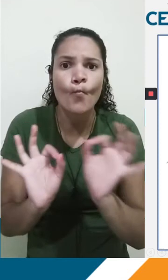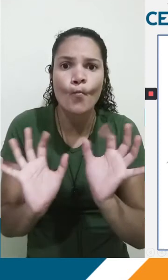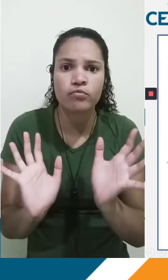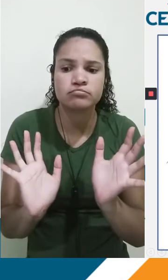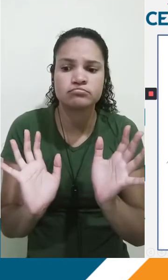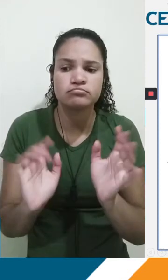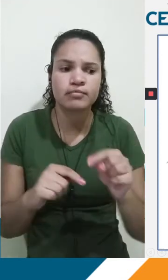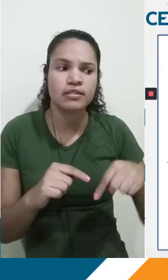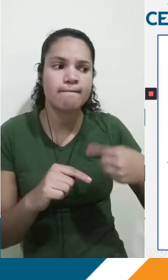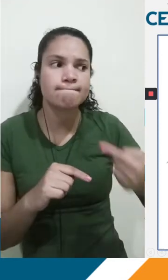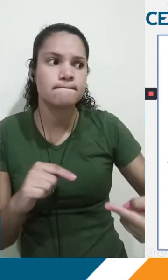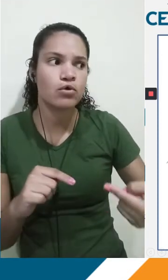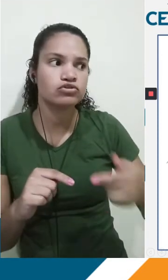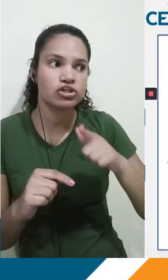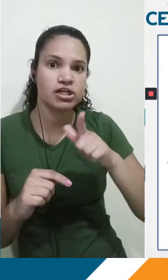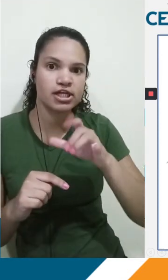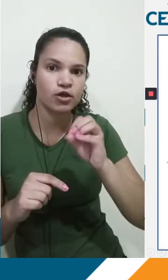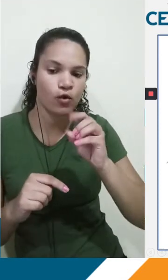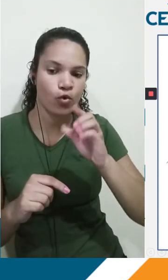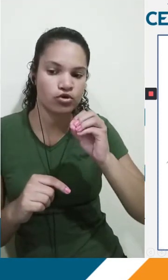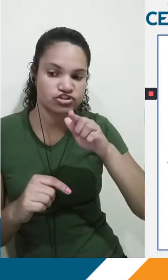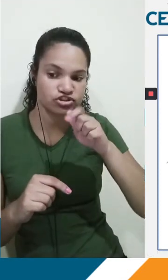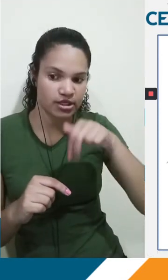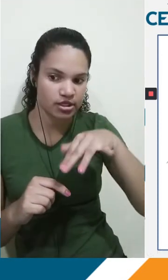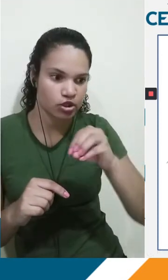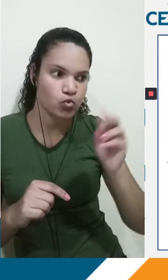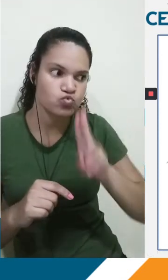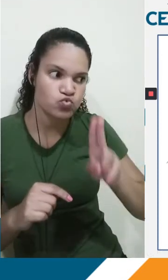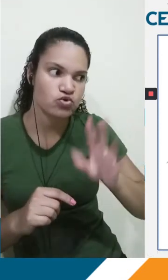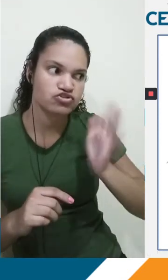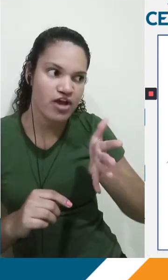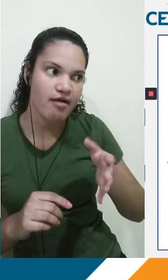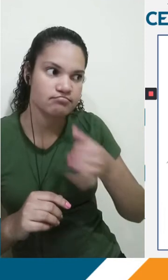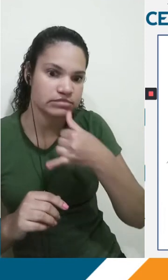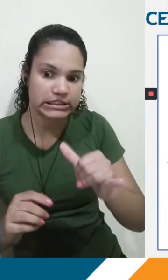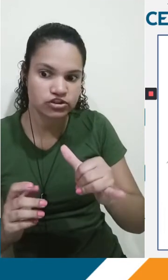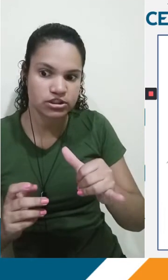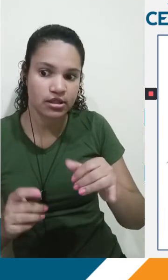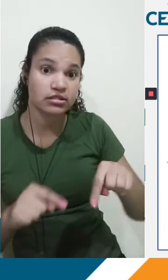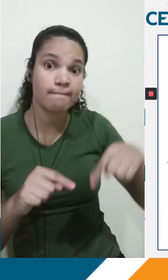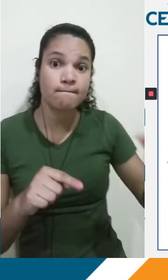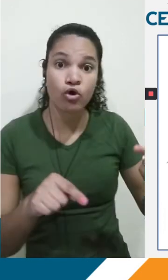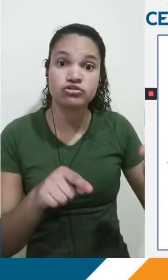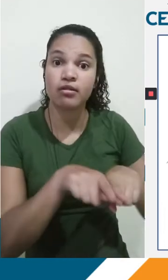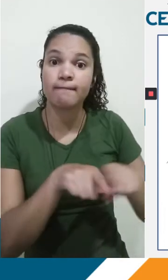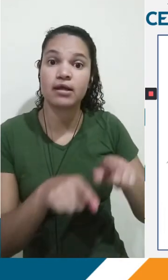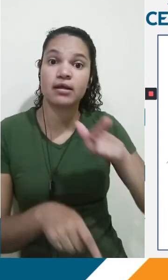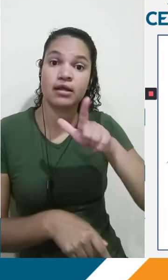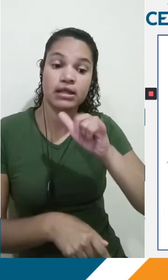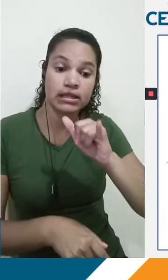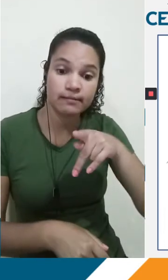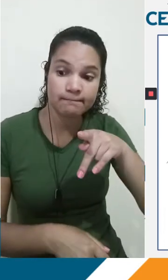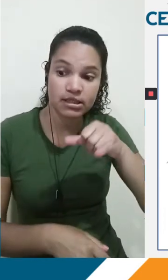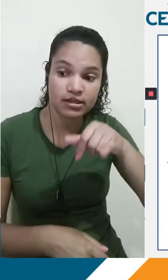Depois começa a ocorrer o quê? O consumo, a utilização dos lipídios e até mesmo pode chegar de